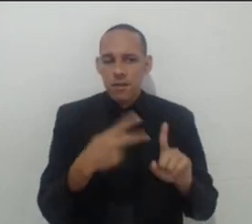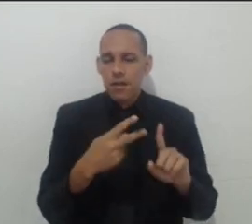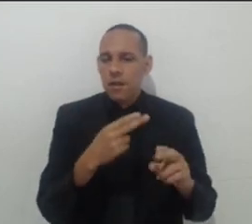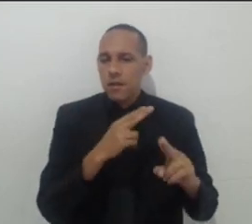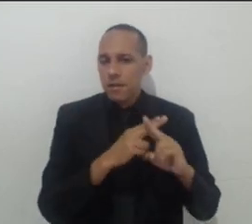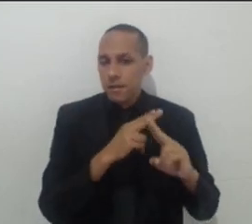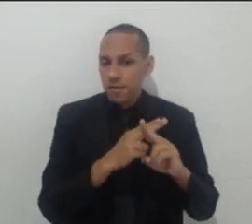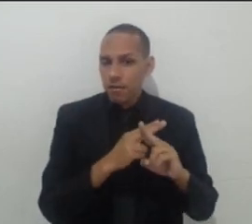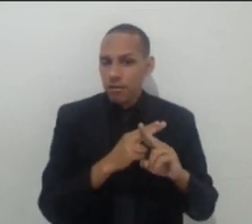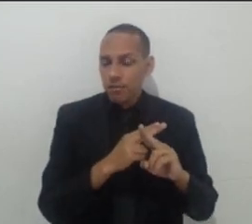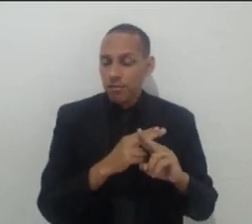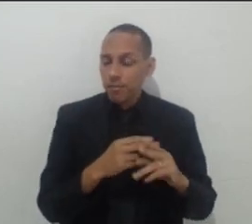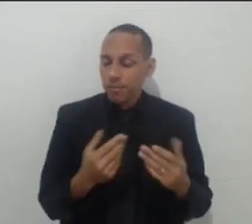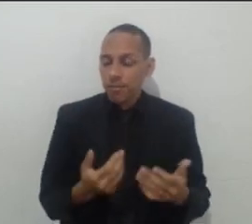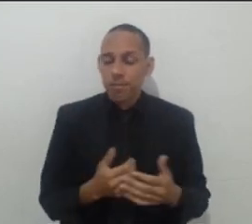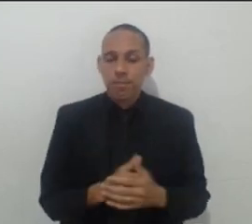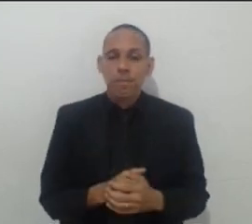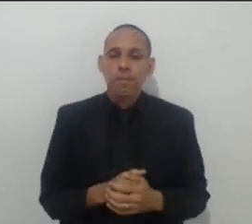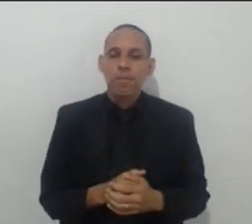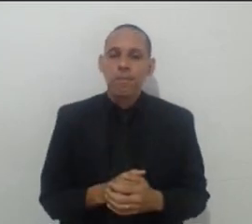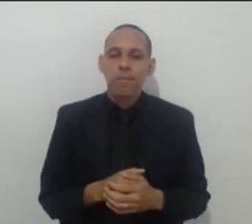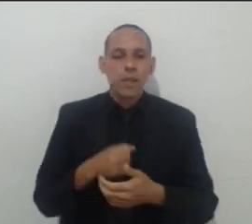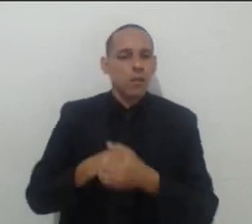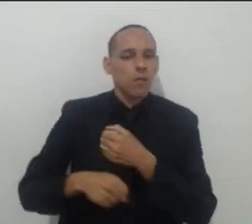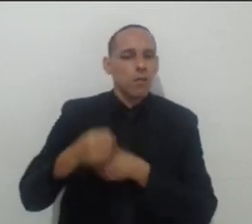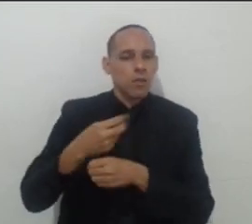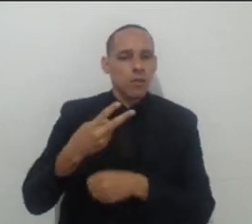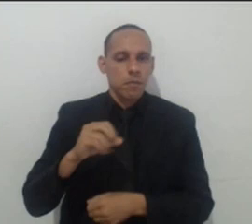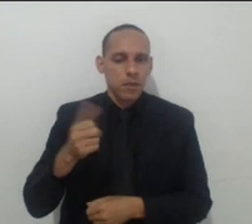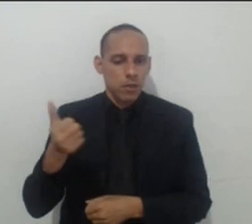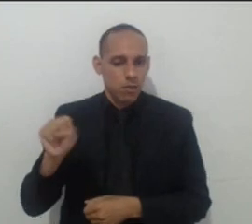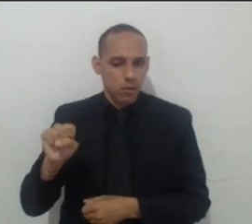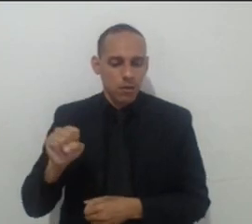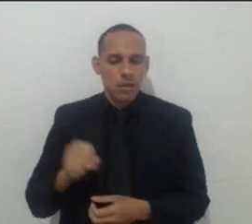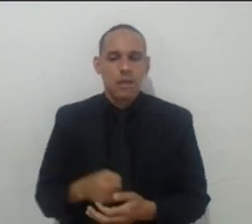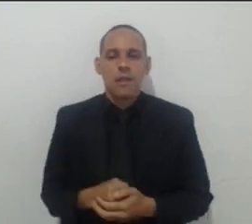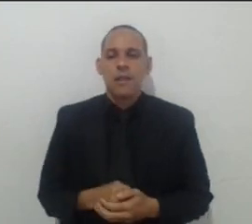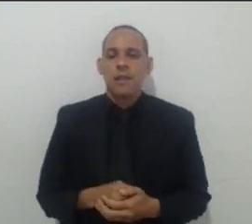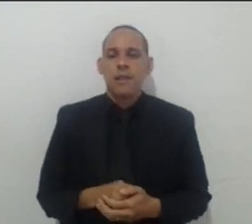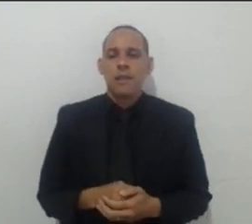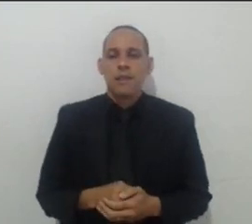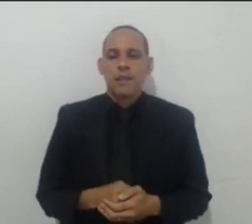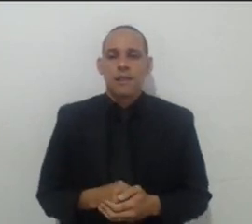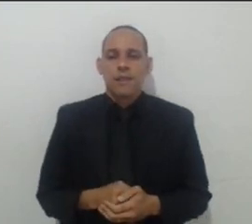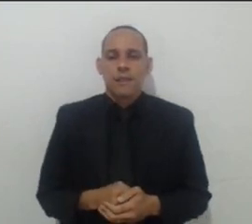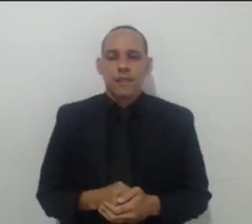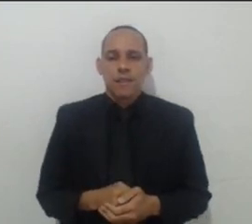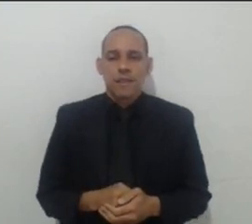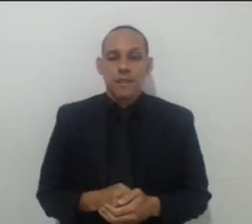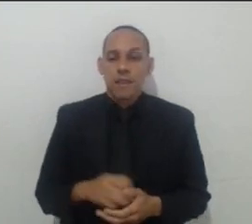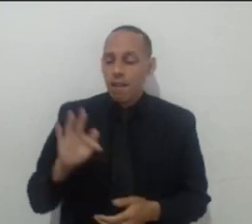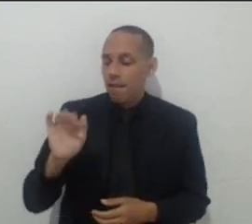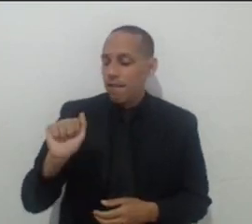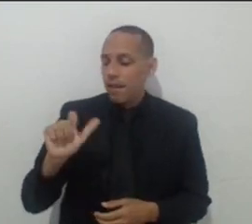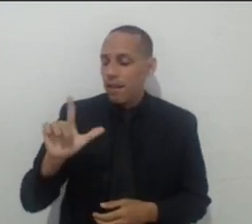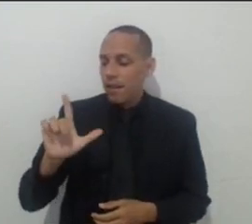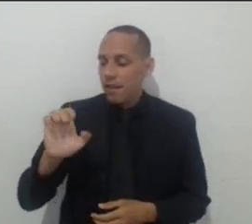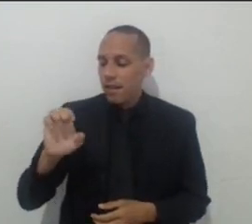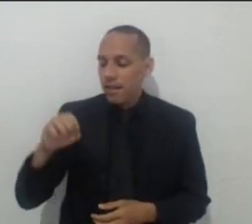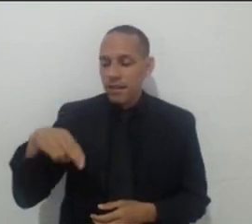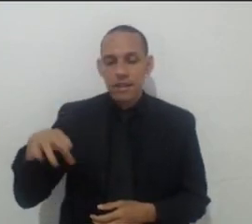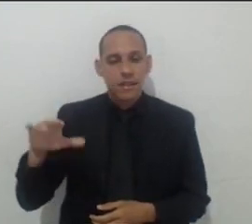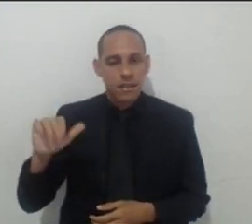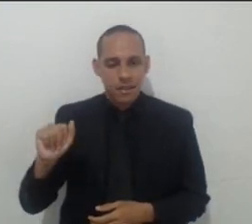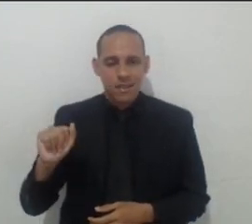Excelência, em 2018, após a decretação de falência da Federal de Seguros,